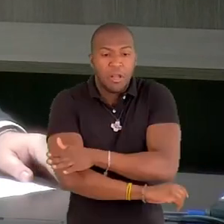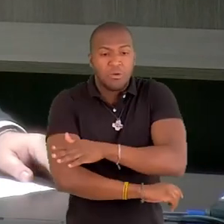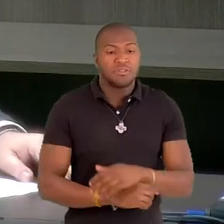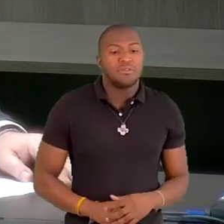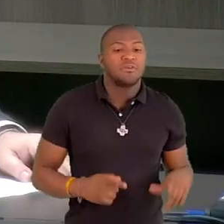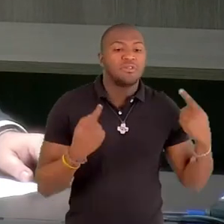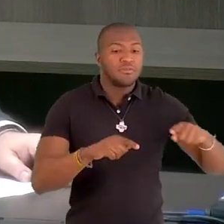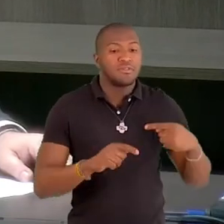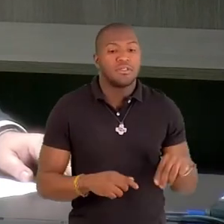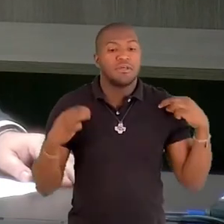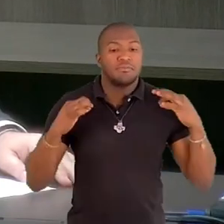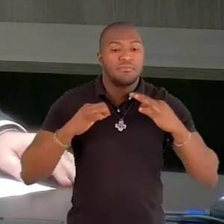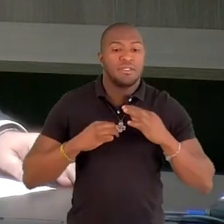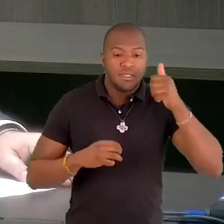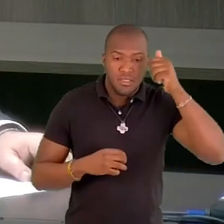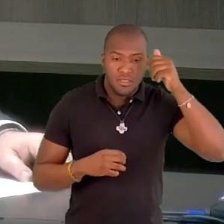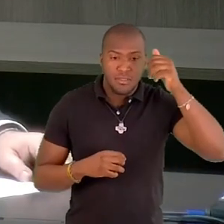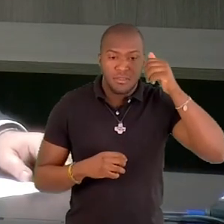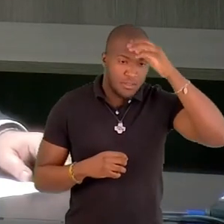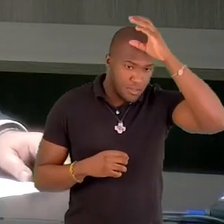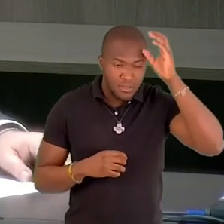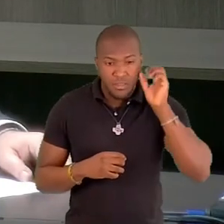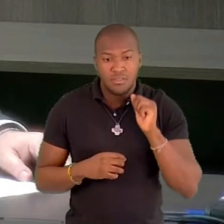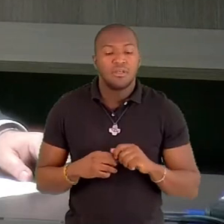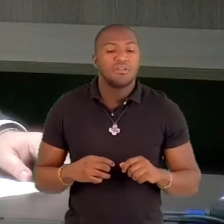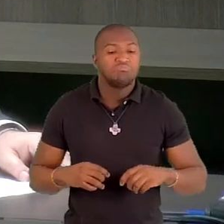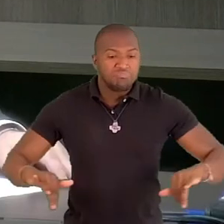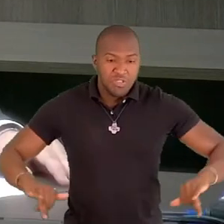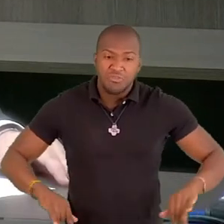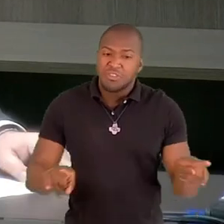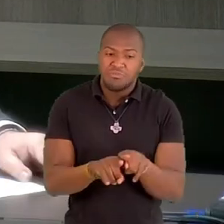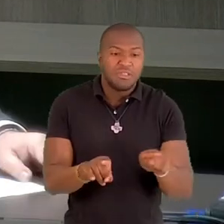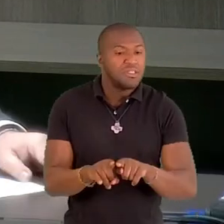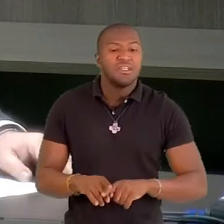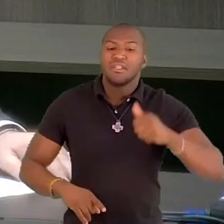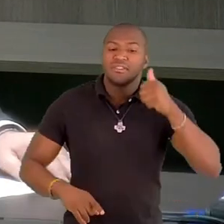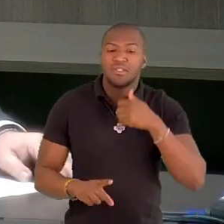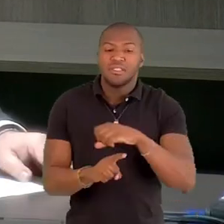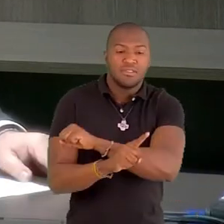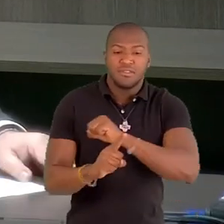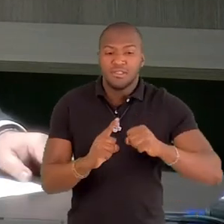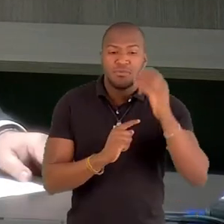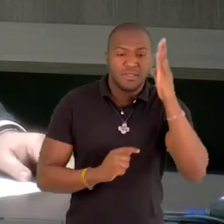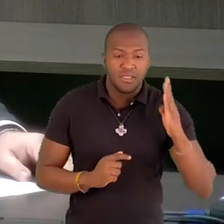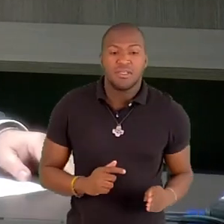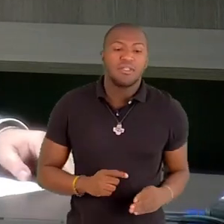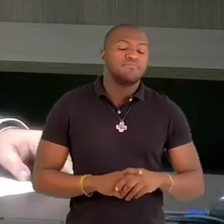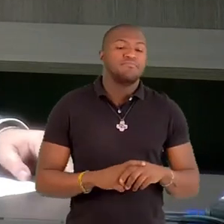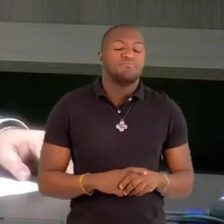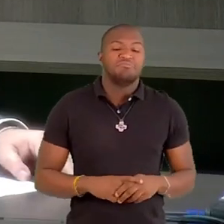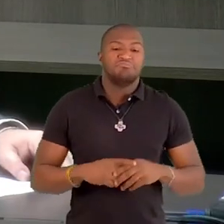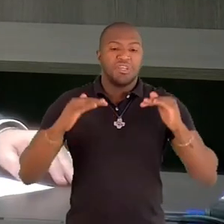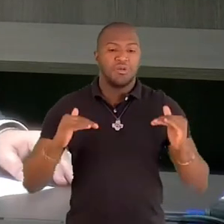ela sofreu e que, da mesma forma, sofrem tantas mulheres deste país, sejam autoridades